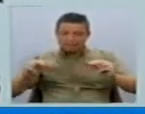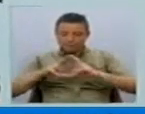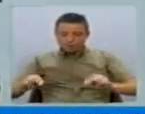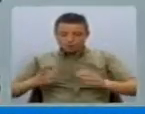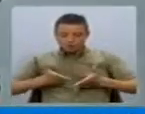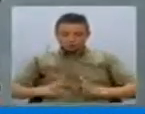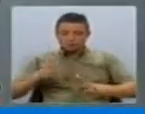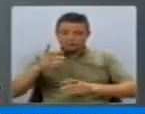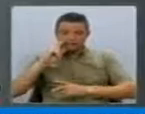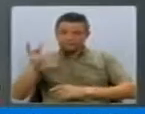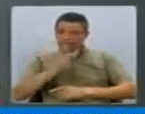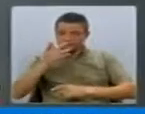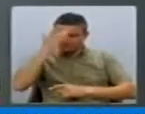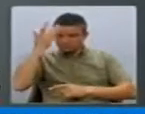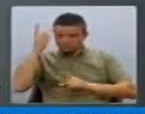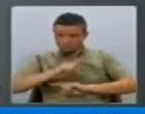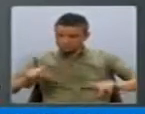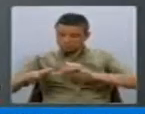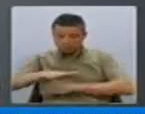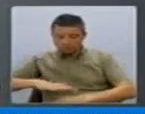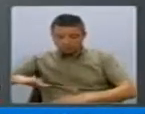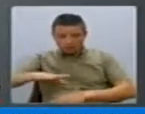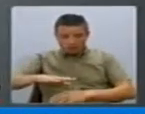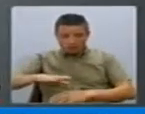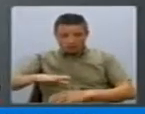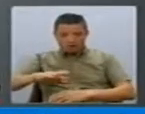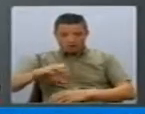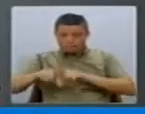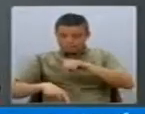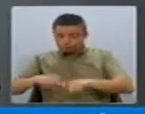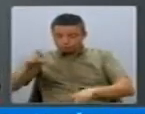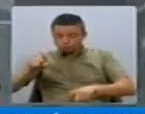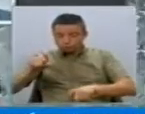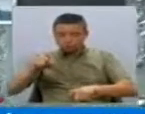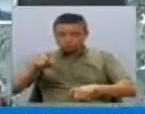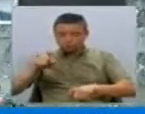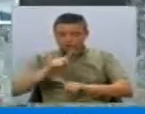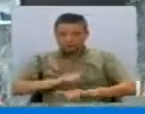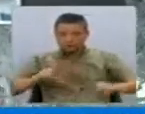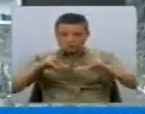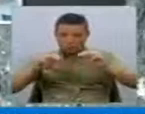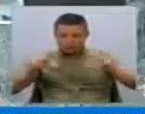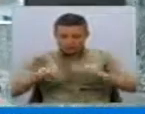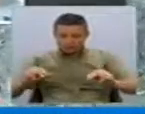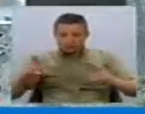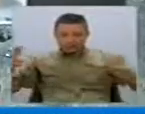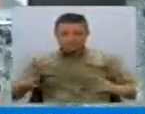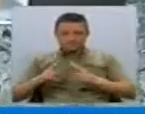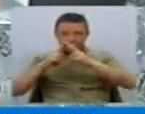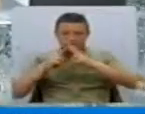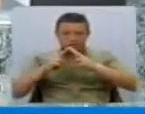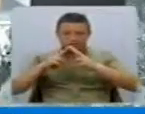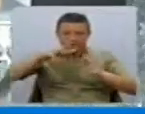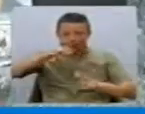dela não foi fácil ao nascer num sítio desses. Ela então conseguiu fugir de Beirute e foi para sítios como Paris ou Montreal